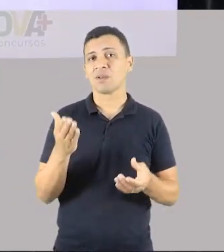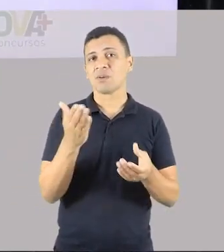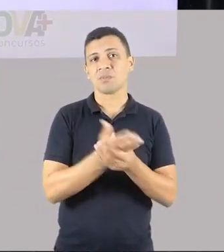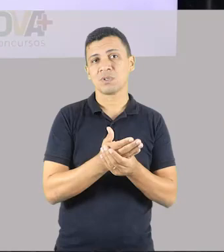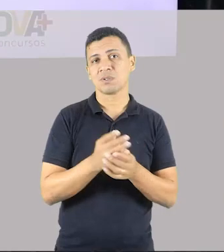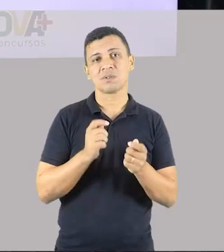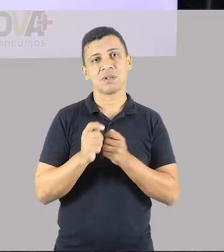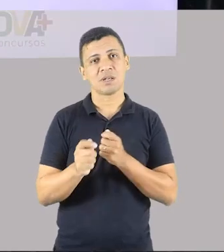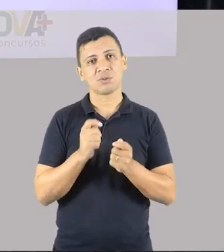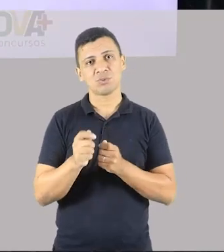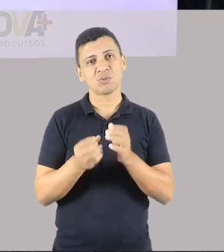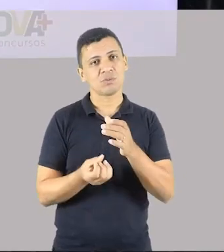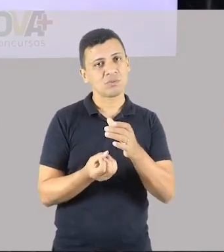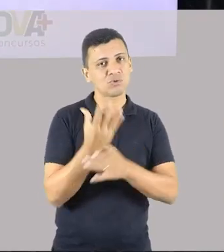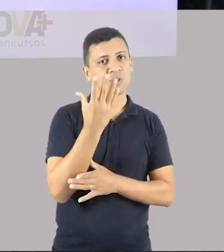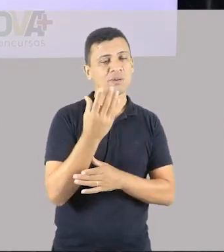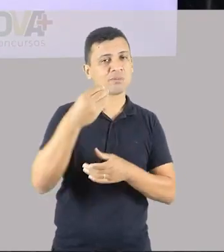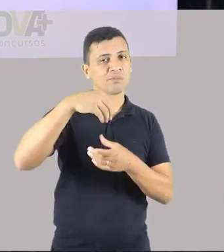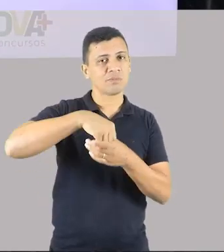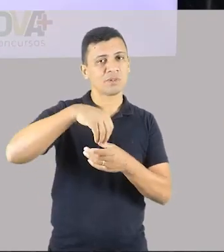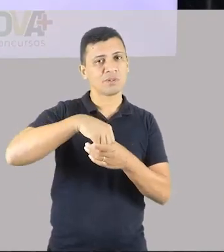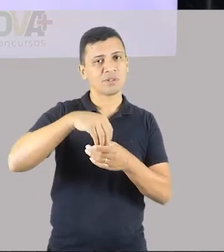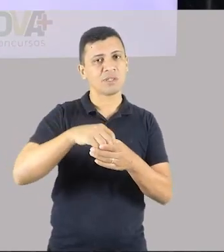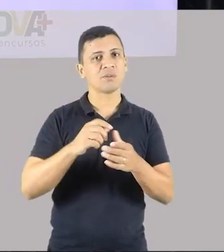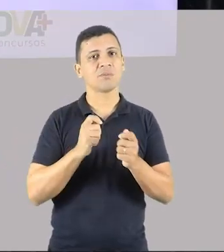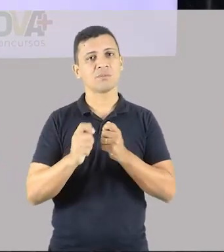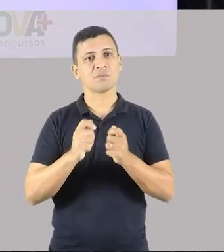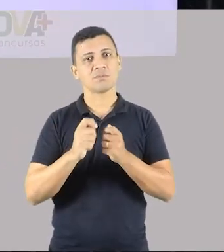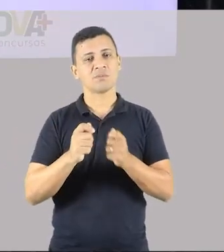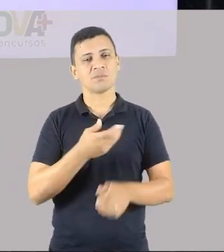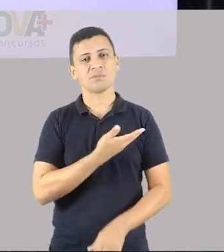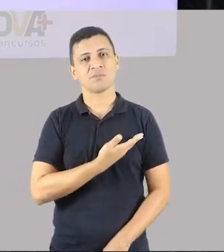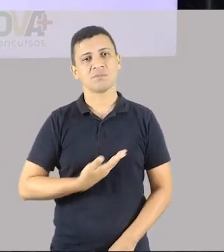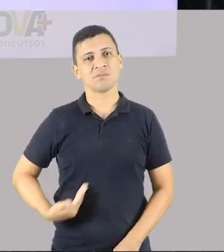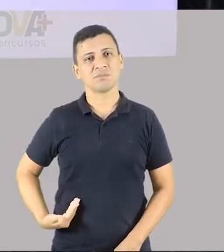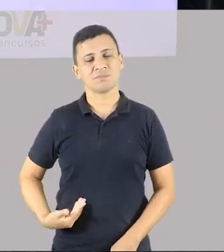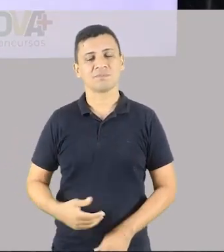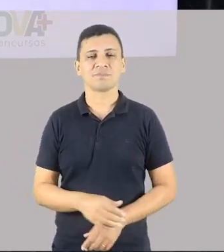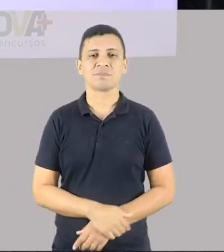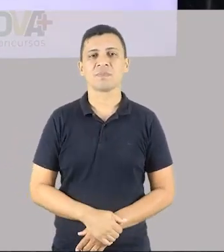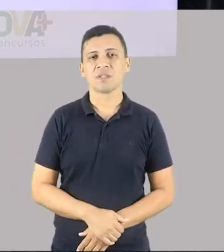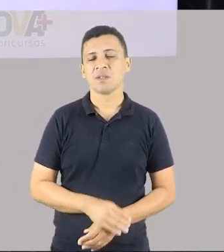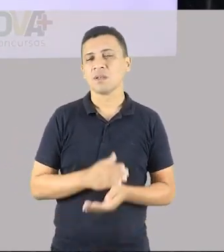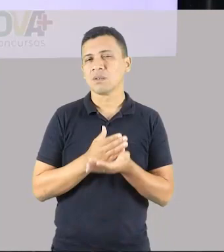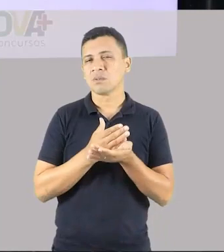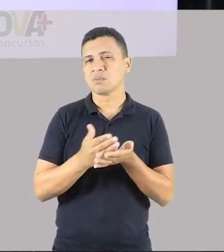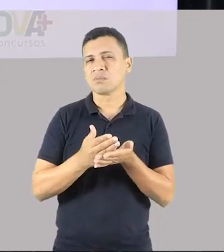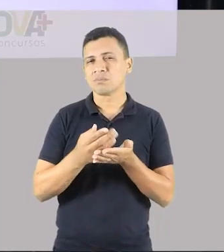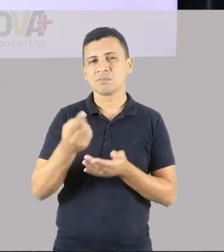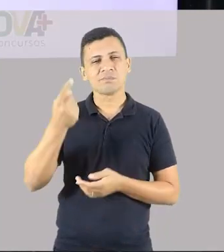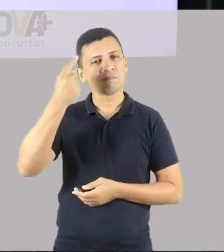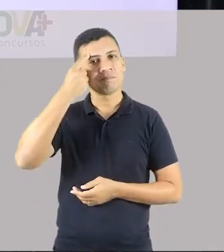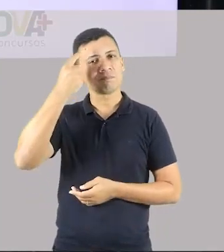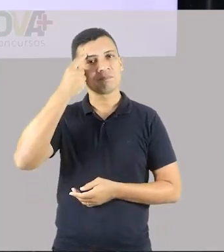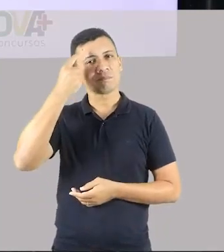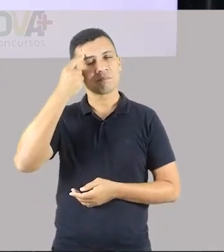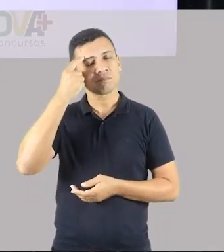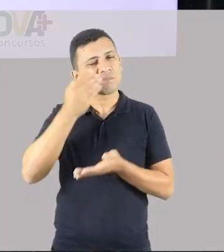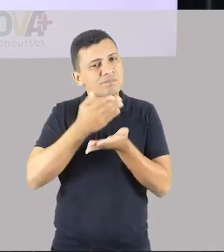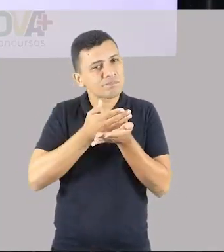comuns que circulam na administração pública. Inicialmente, numa concepção